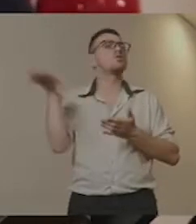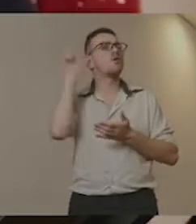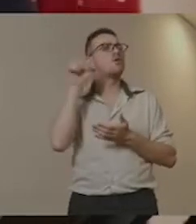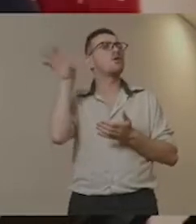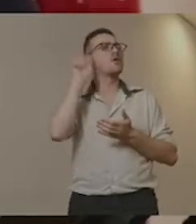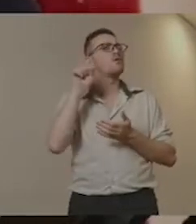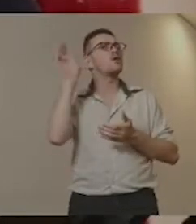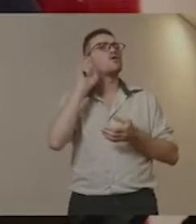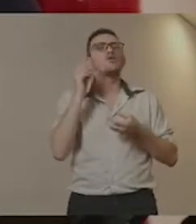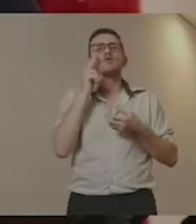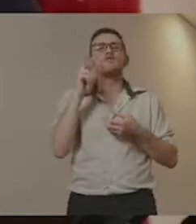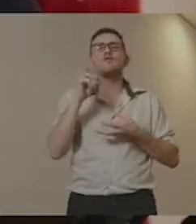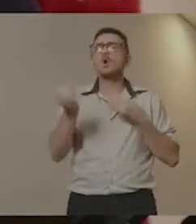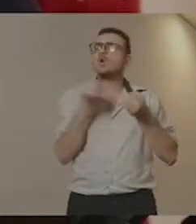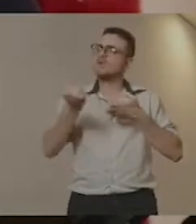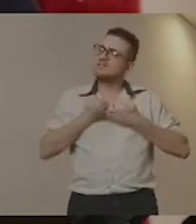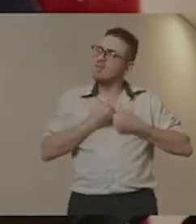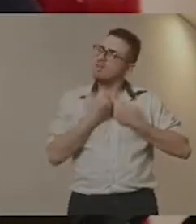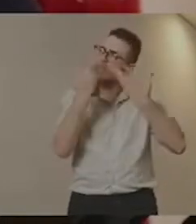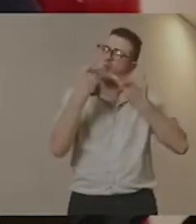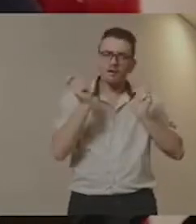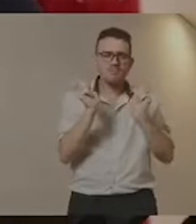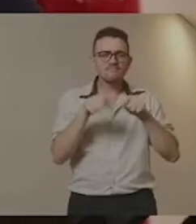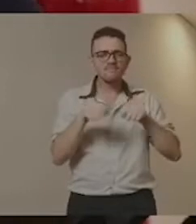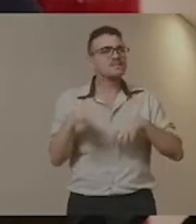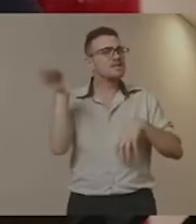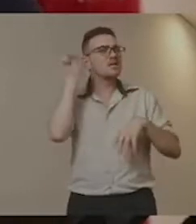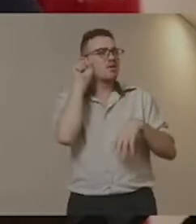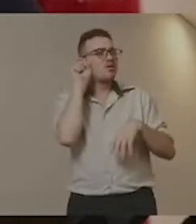também de perceber a capacidade do aluno, de ele ser